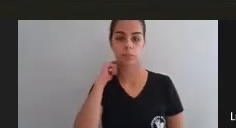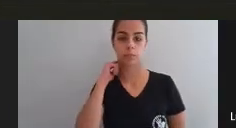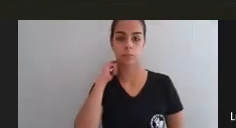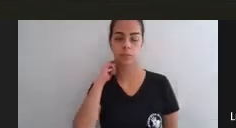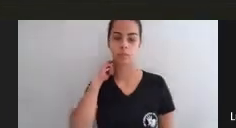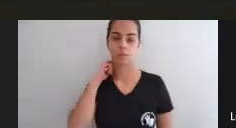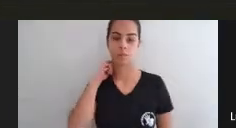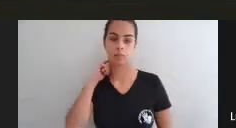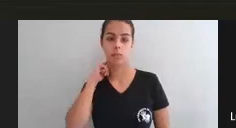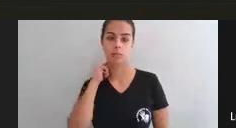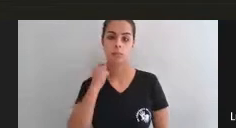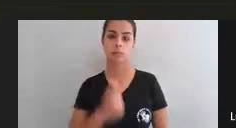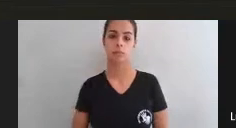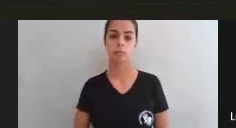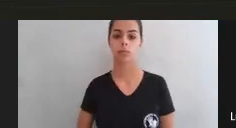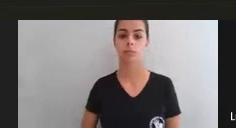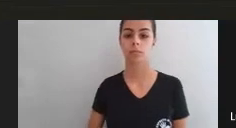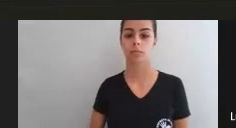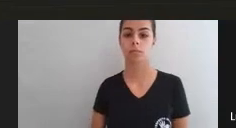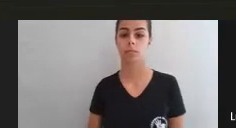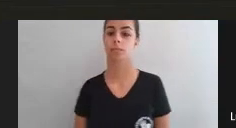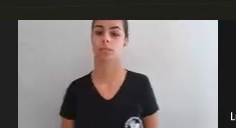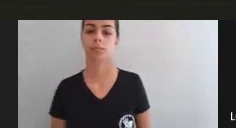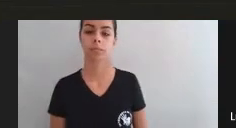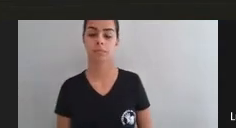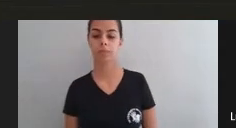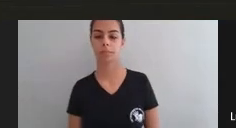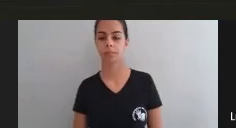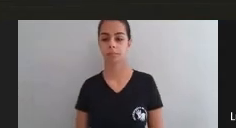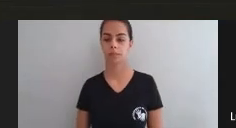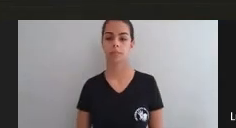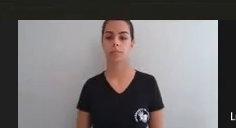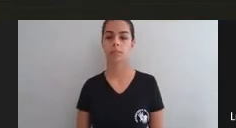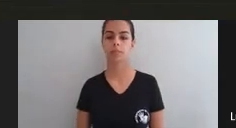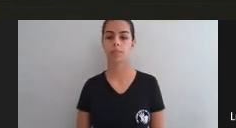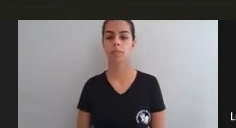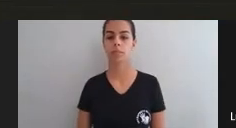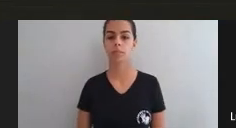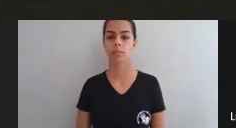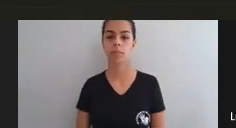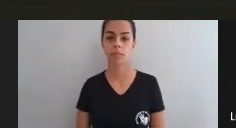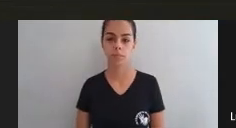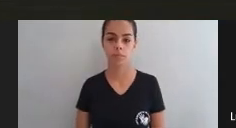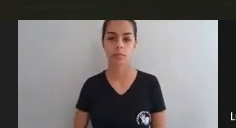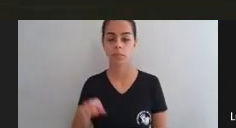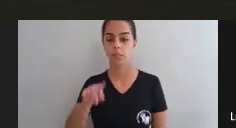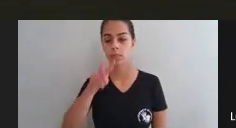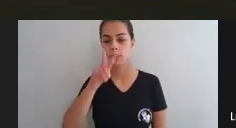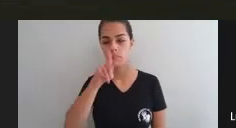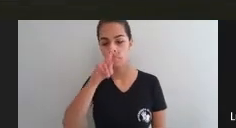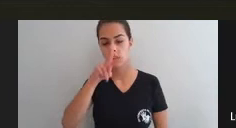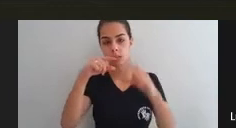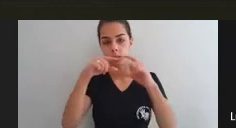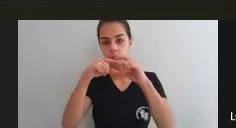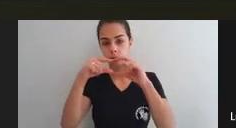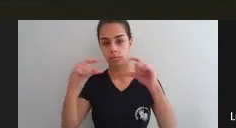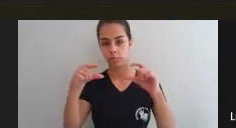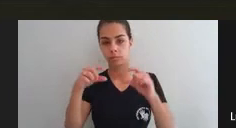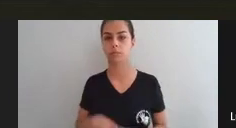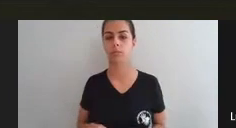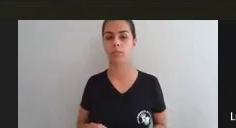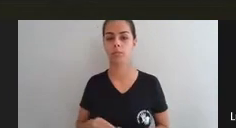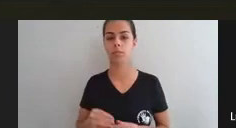questão. Tá bom. Uma máquina térmica usa 0.AB. AB